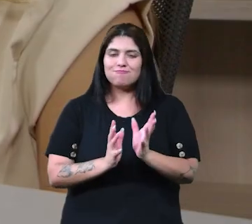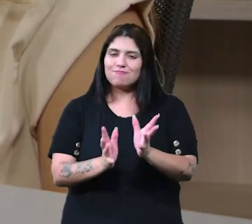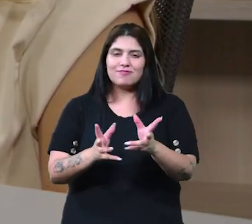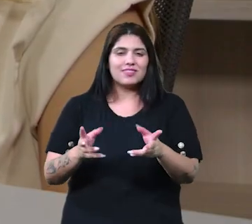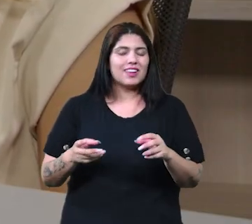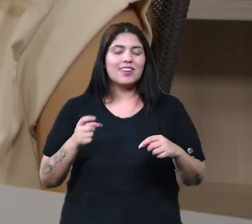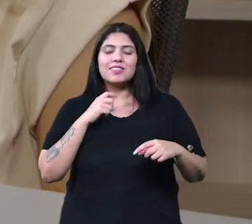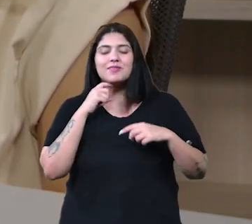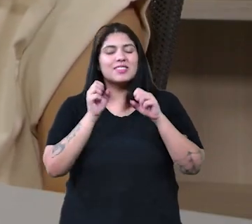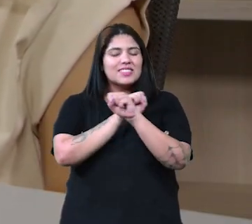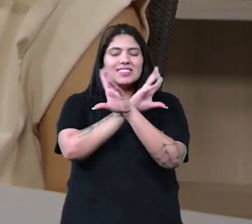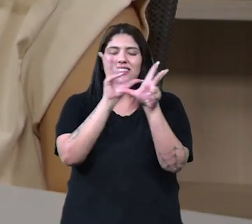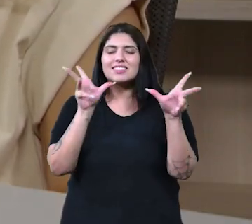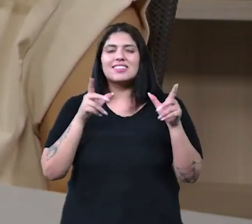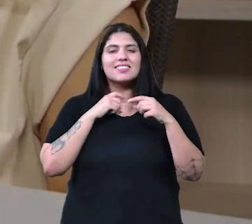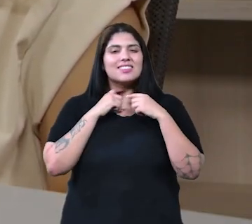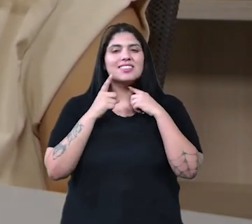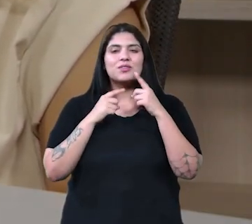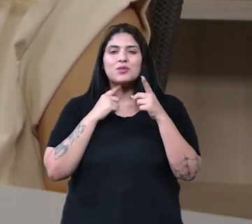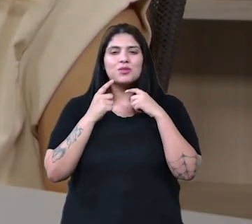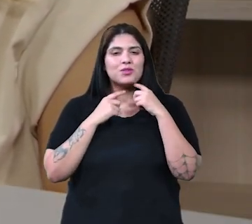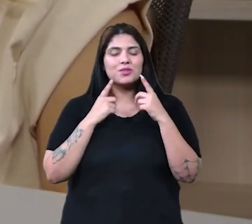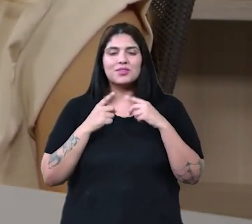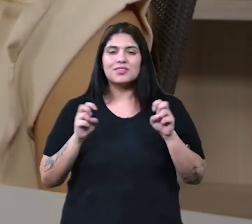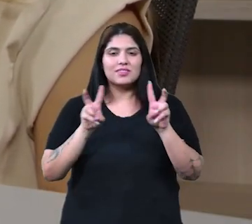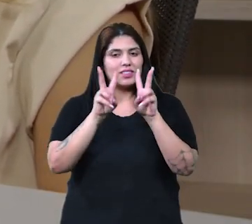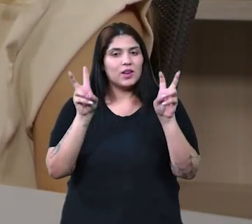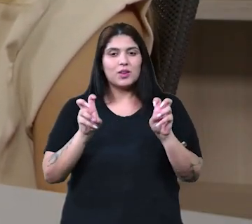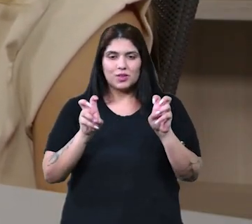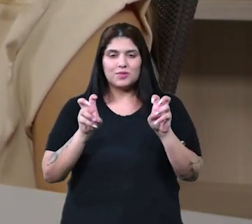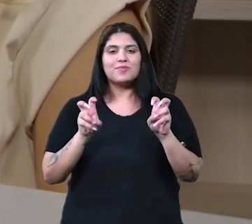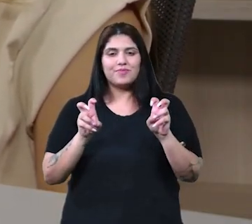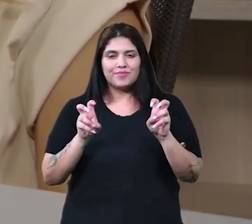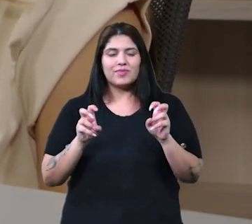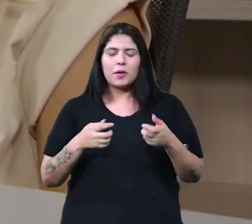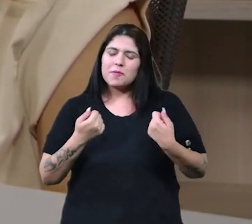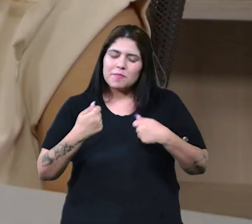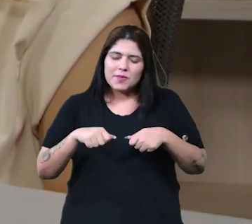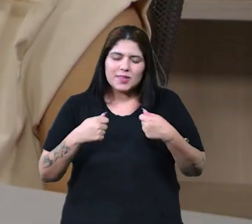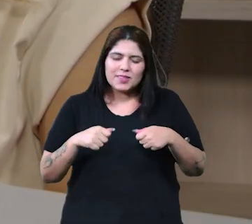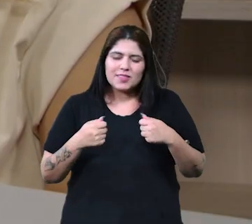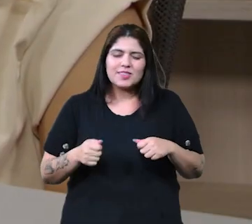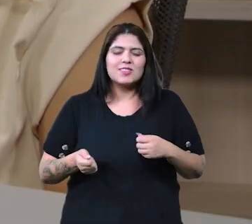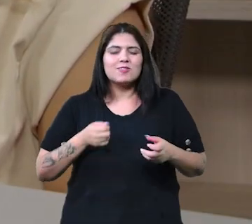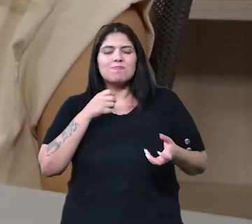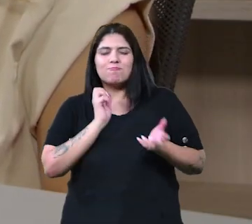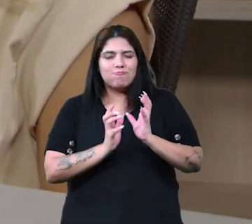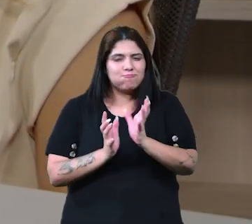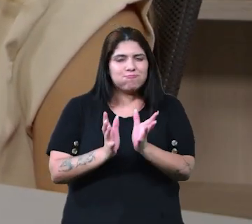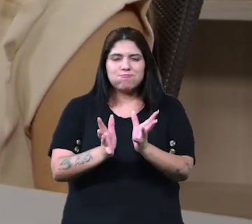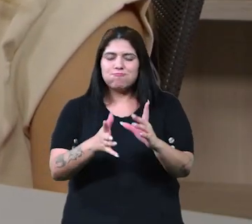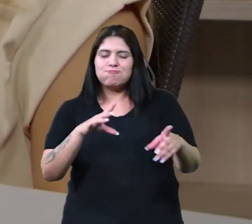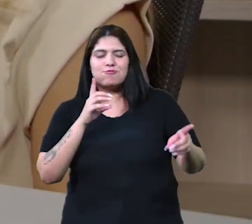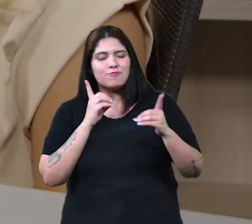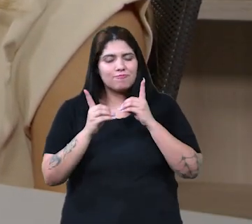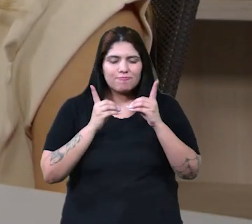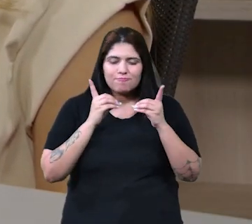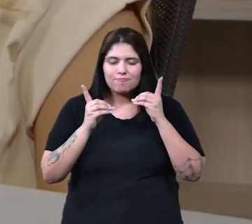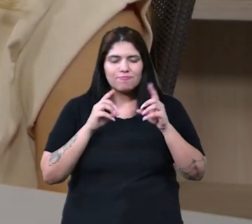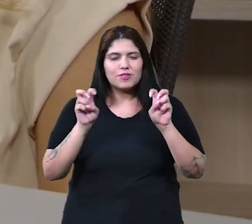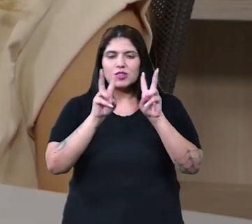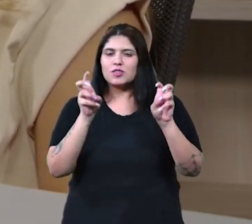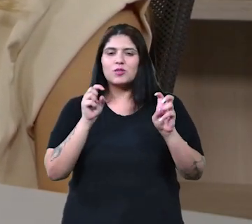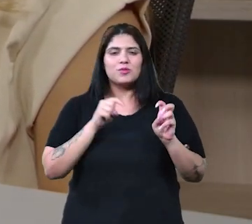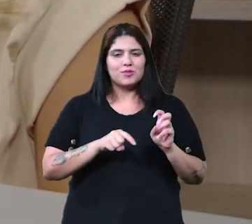dúvidas, esclarecer a temática que precisa ainda, né, ser bastante abordada para que as organizações,